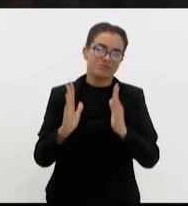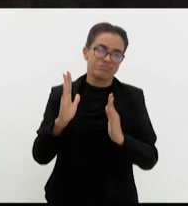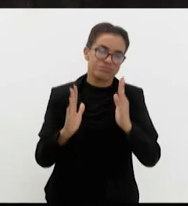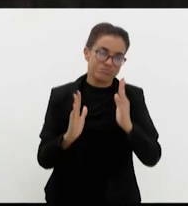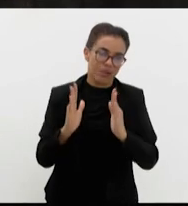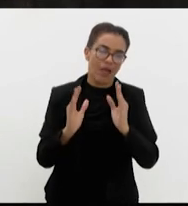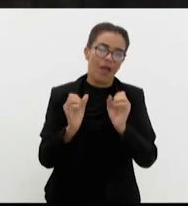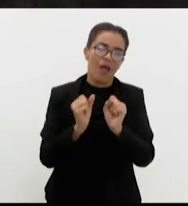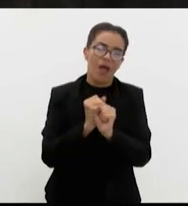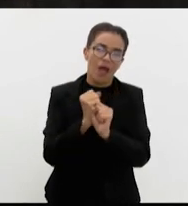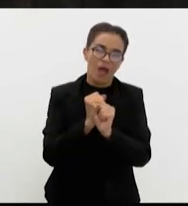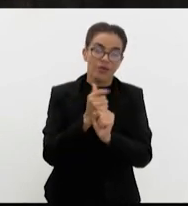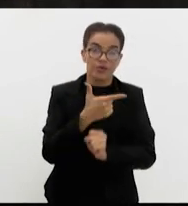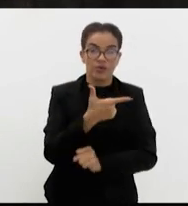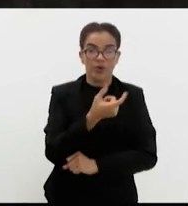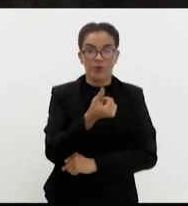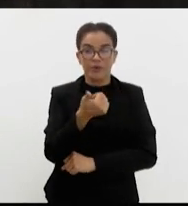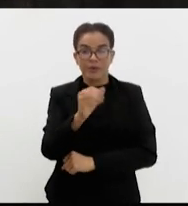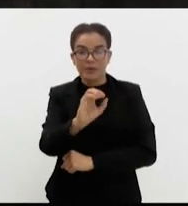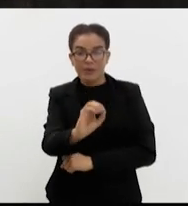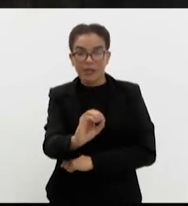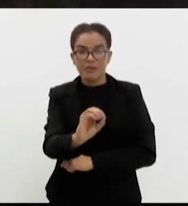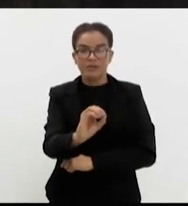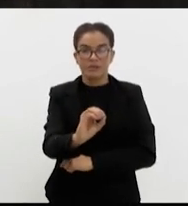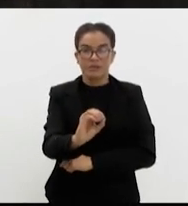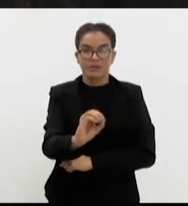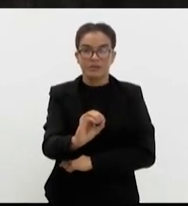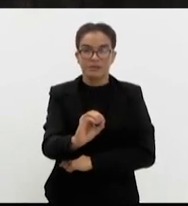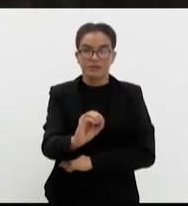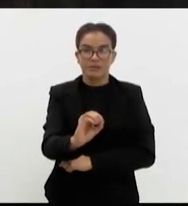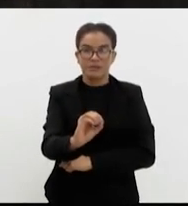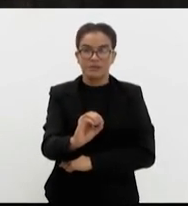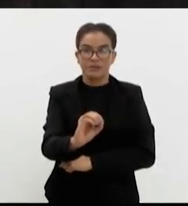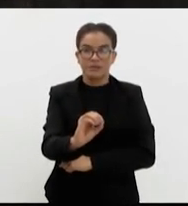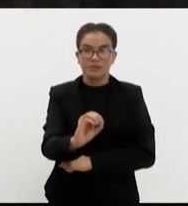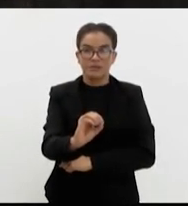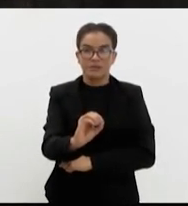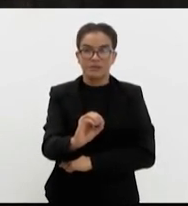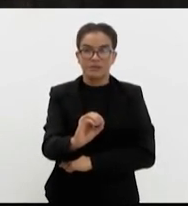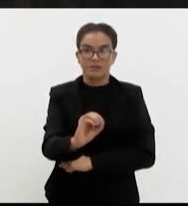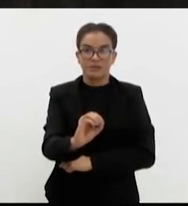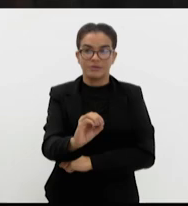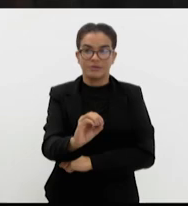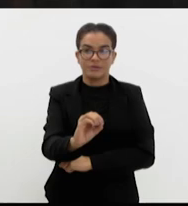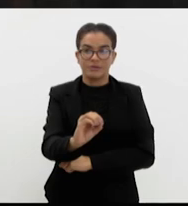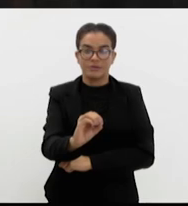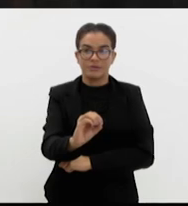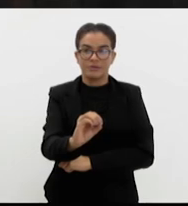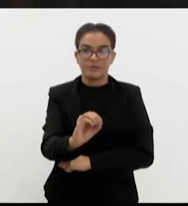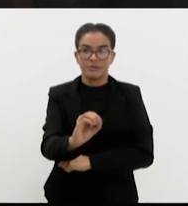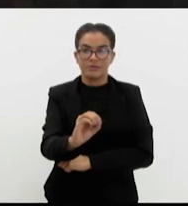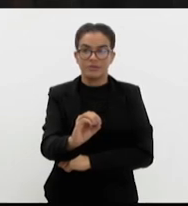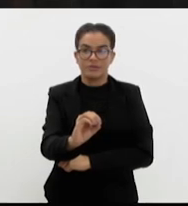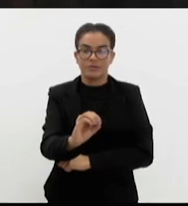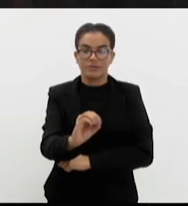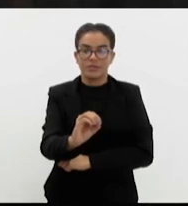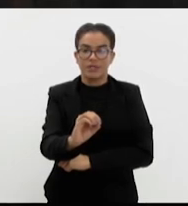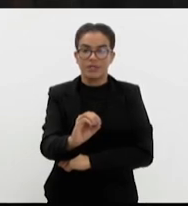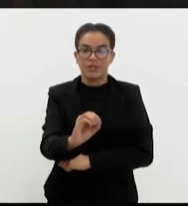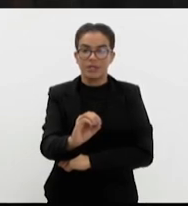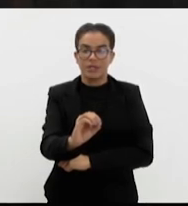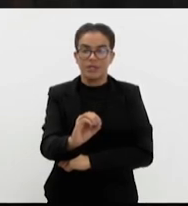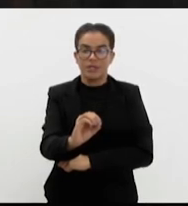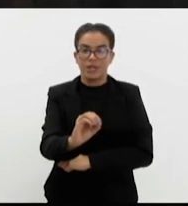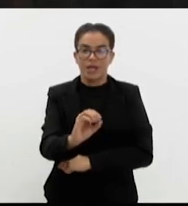2 10 salvo reio de memória quando aqui denunciamos que a agência